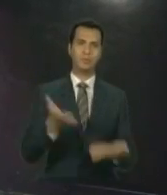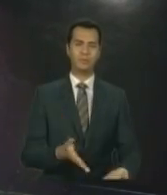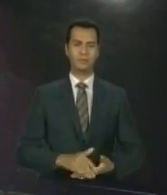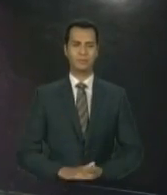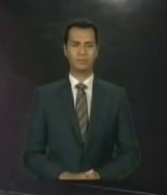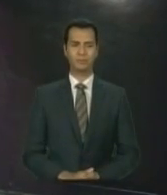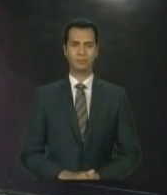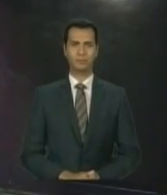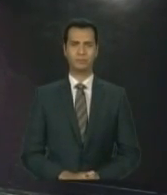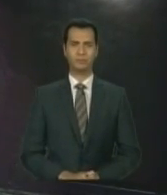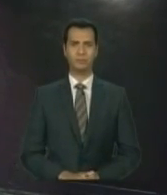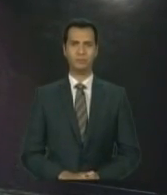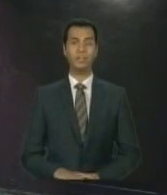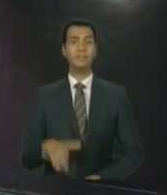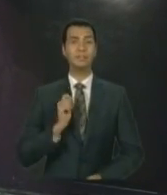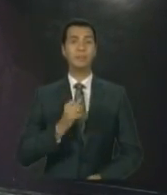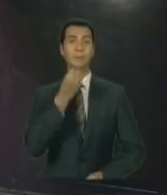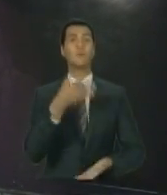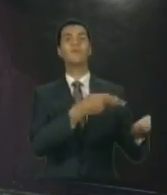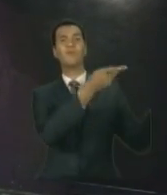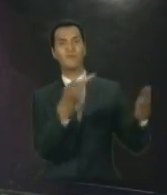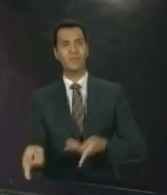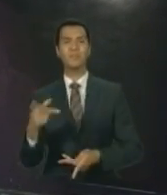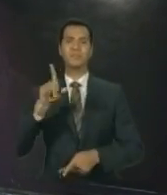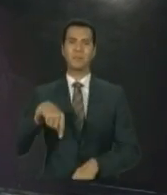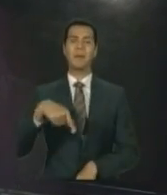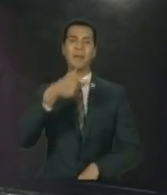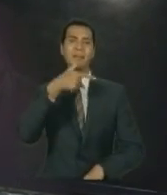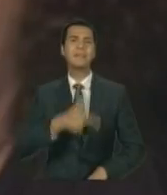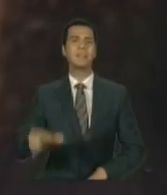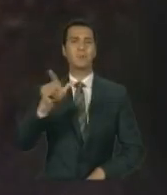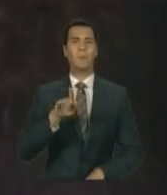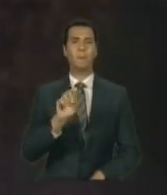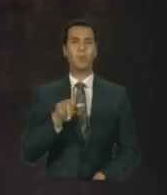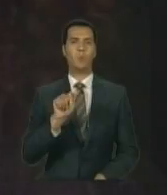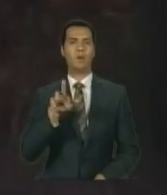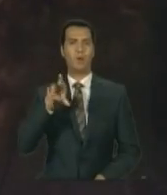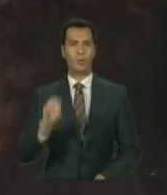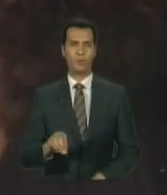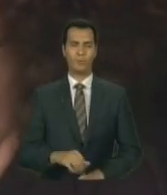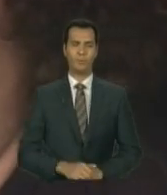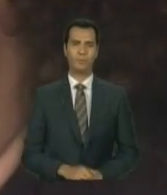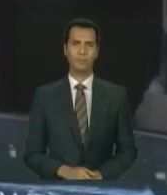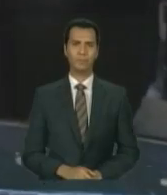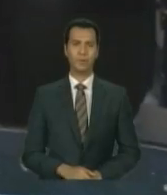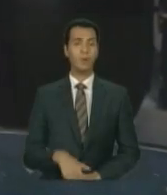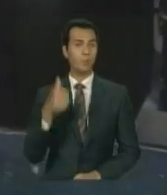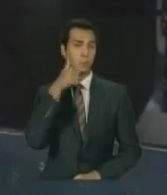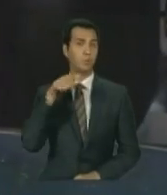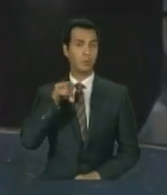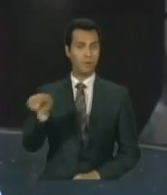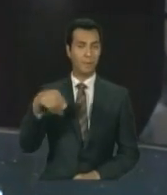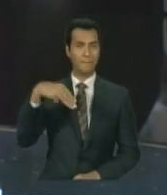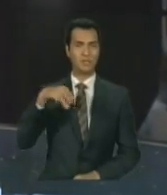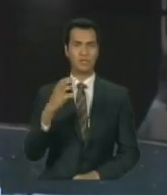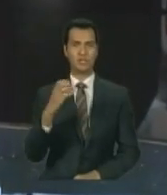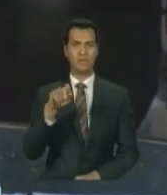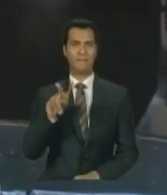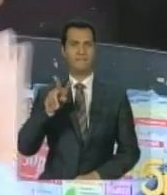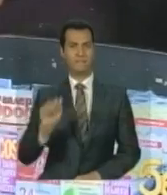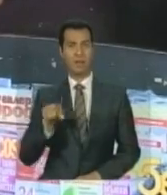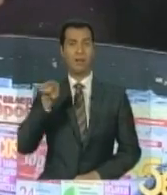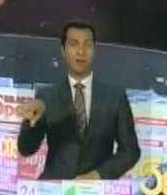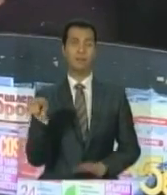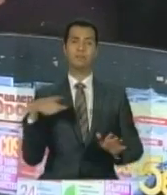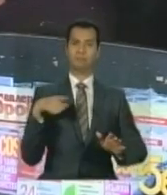bem-vindo veio em búlgaro. Zipoviadite v Bulgária. Lubov Dimitrova Micheva é dona de uma banca de revistas